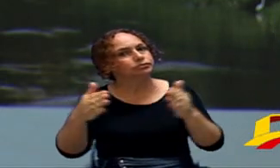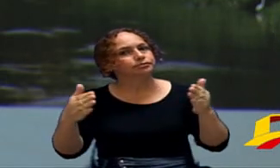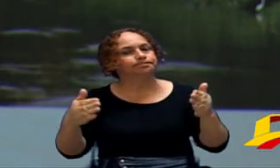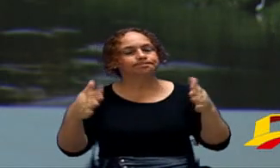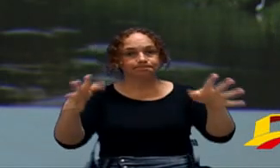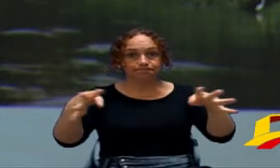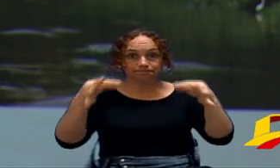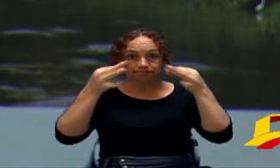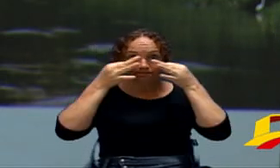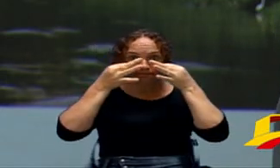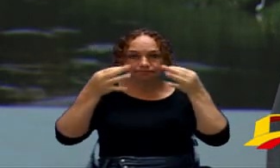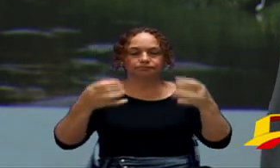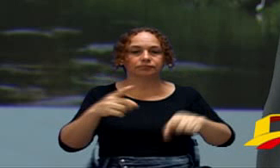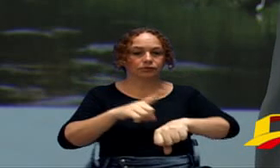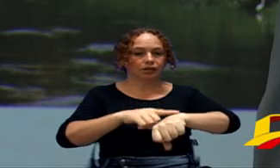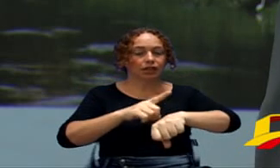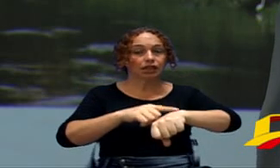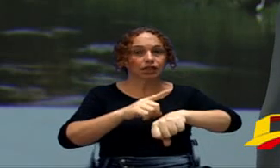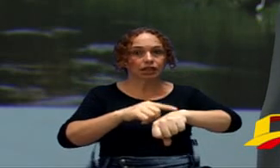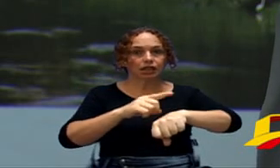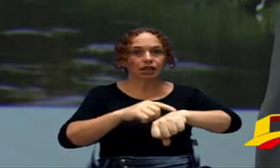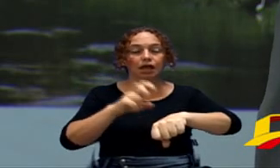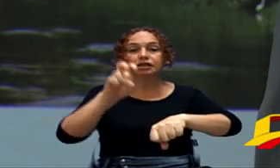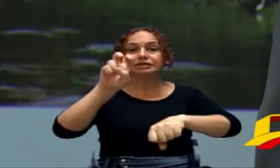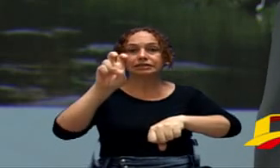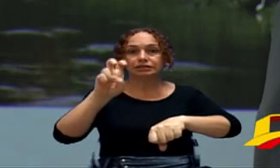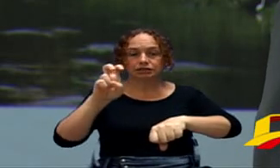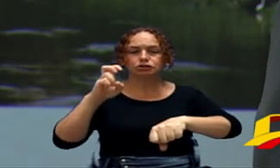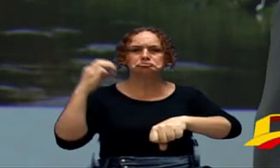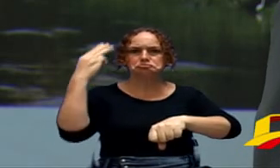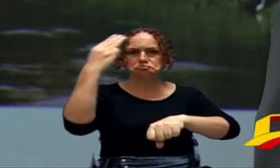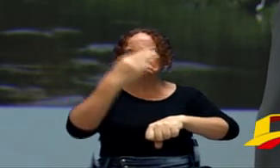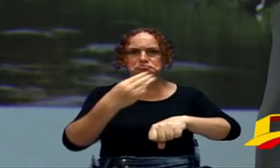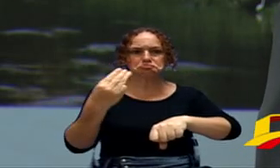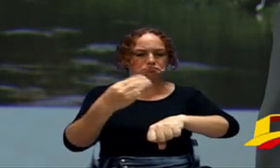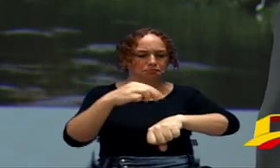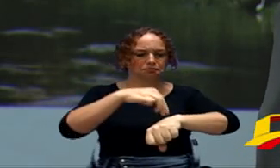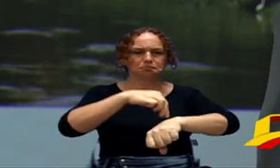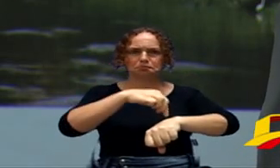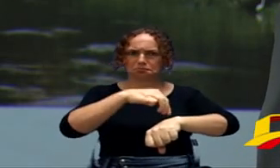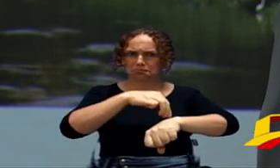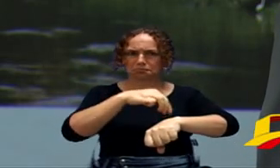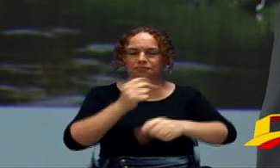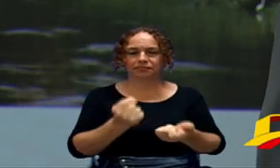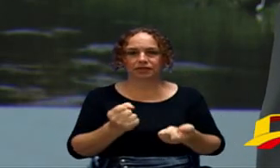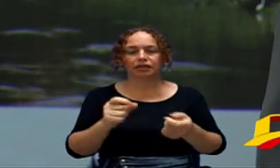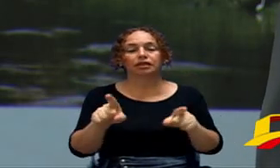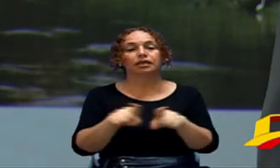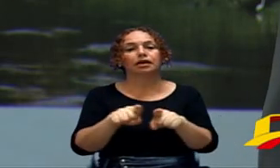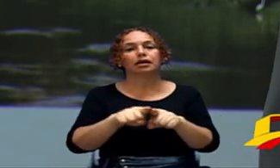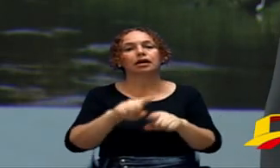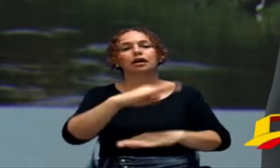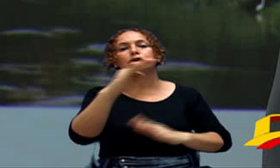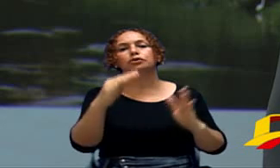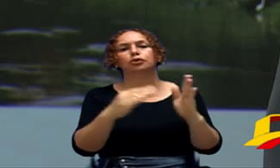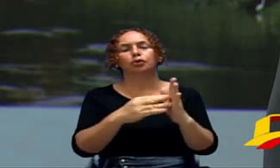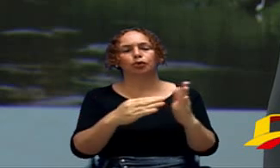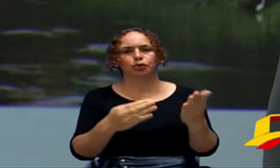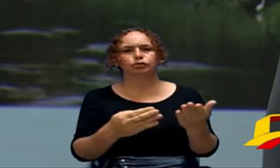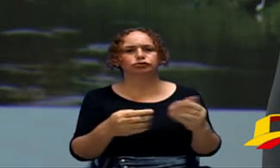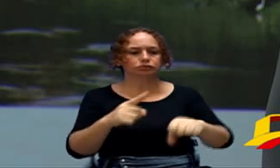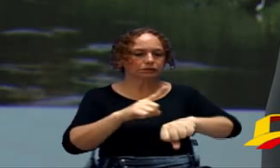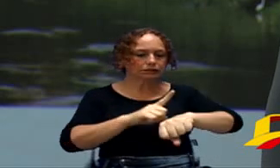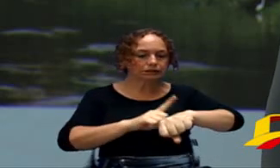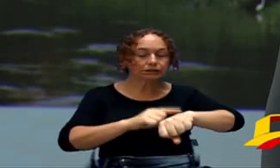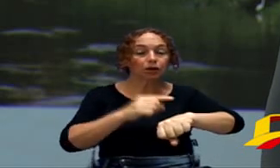soará um sinal eletrônico para que todos, respeitando o tempo, obviamente, o maior número